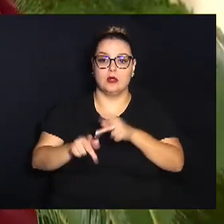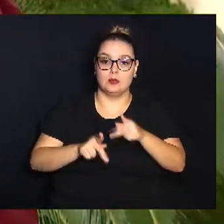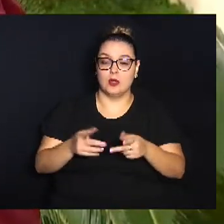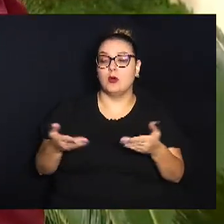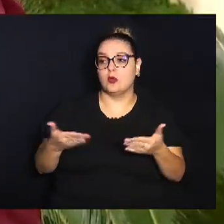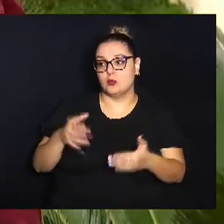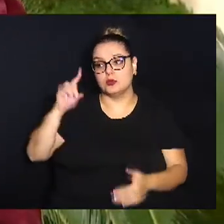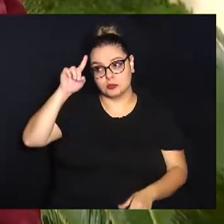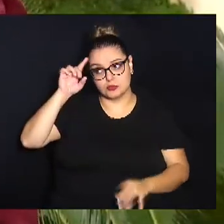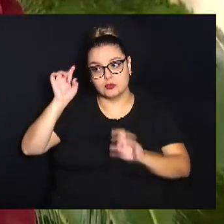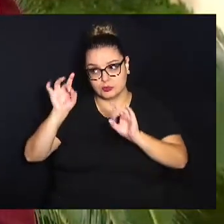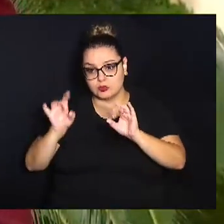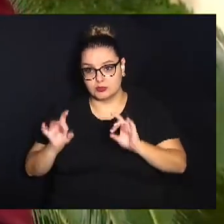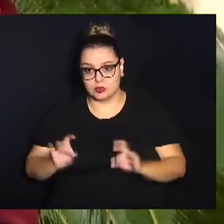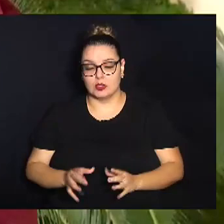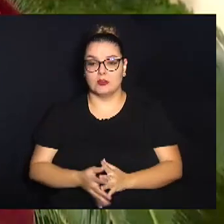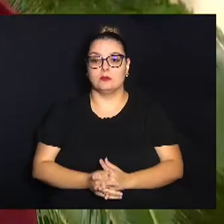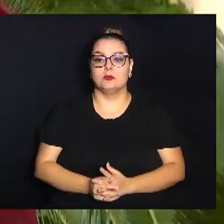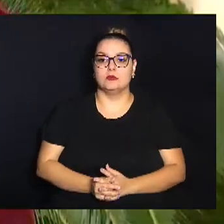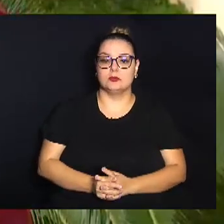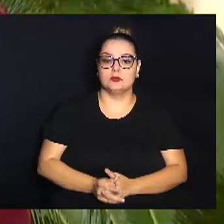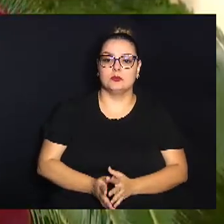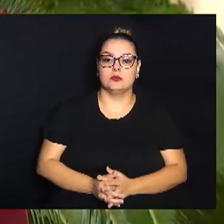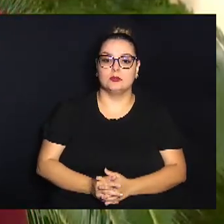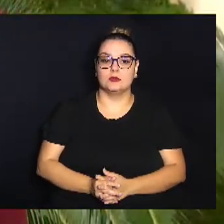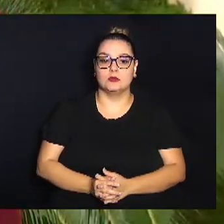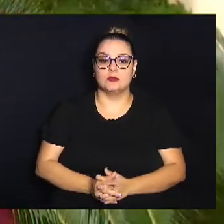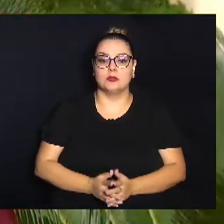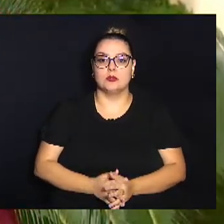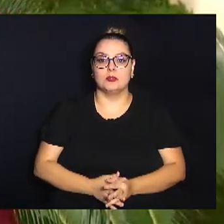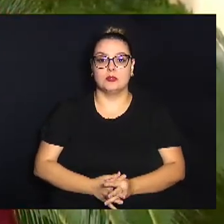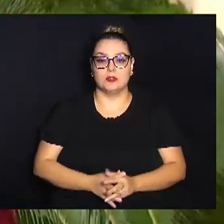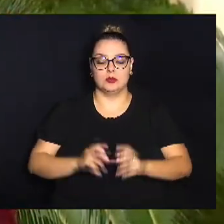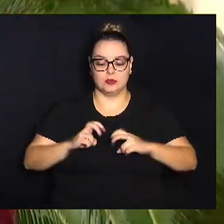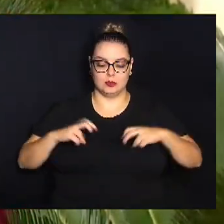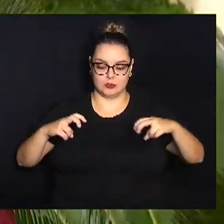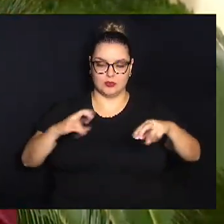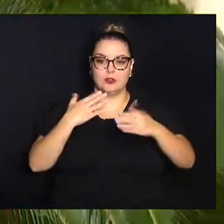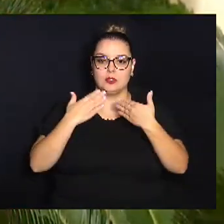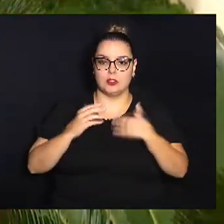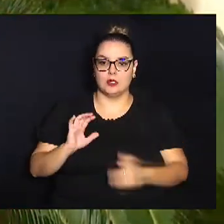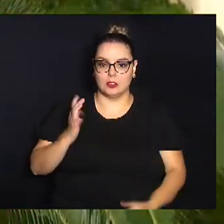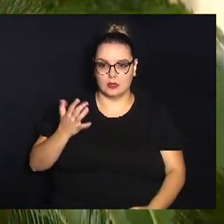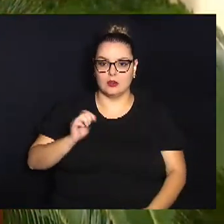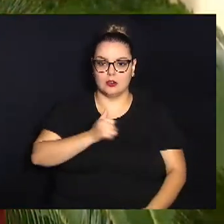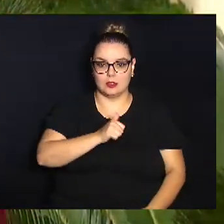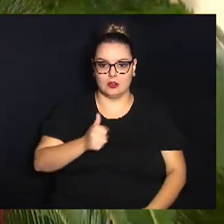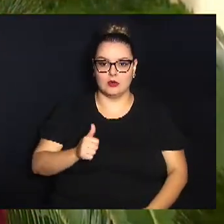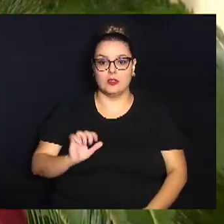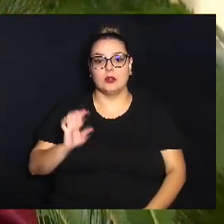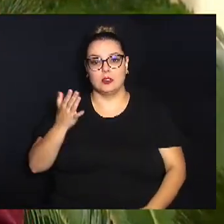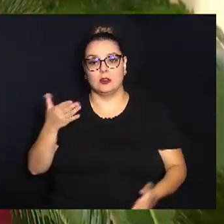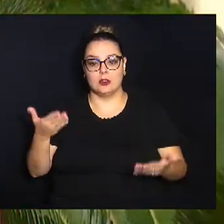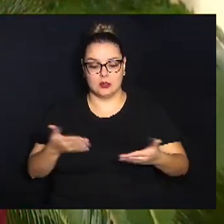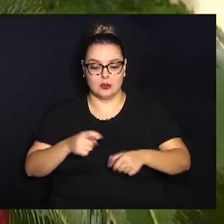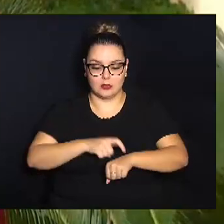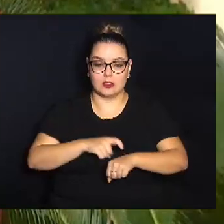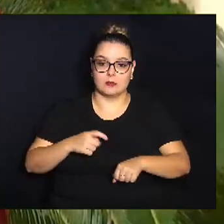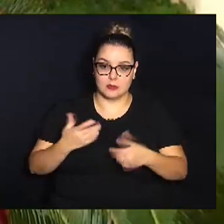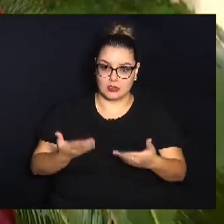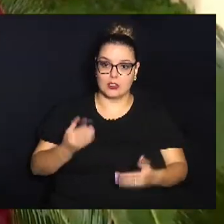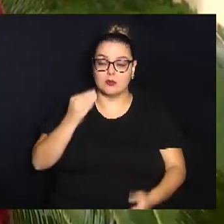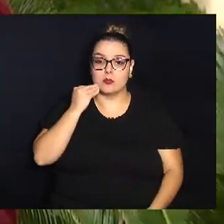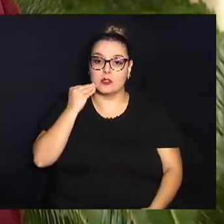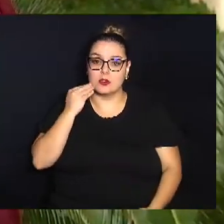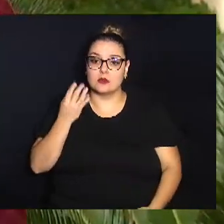dia especial em que a gente está aí com 2 rodadas de conversa, uma que aconteceu agora às 11 e a outra que está acontecendo nesse momento, para tentar